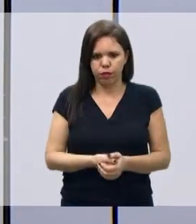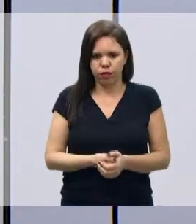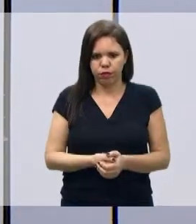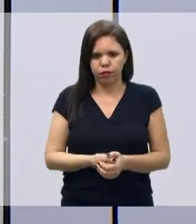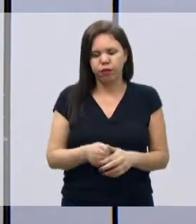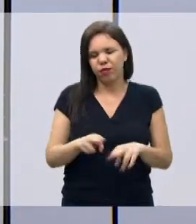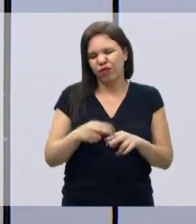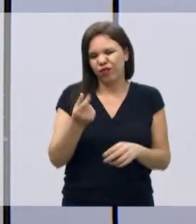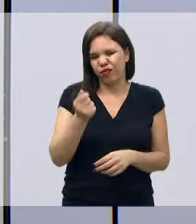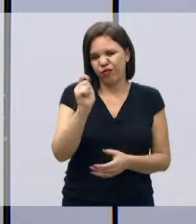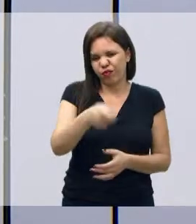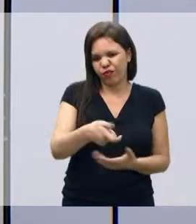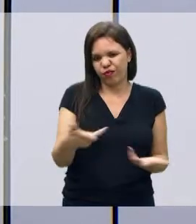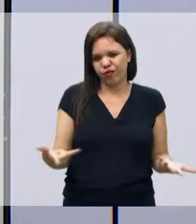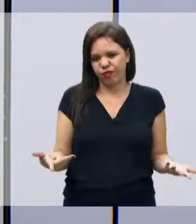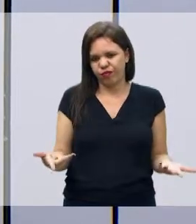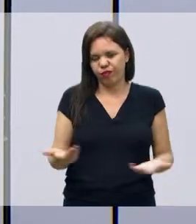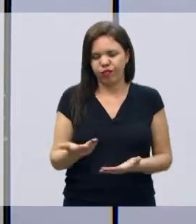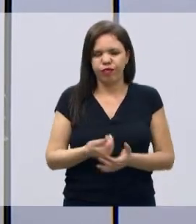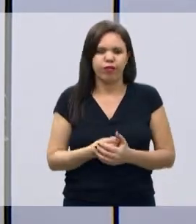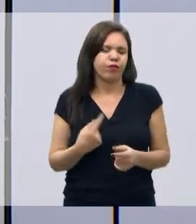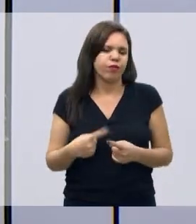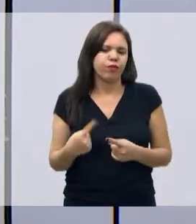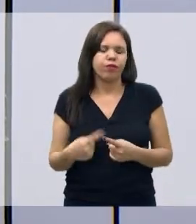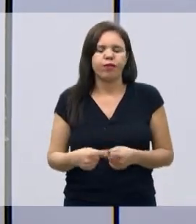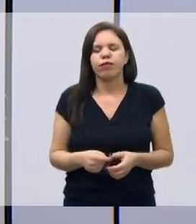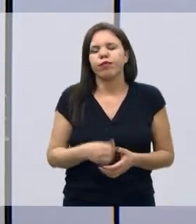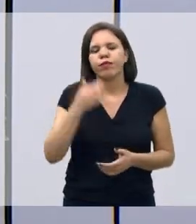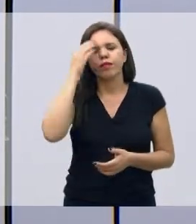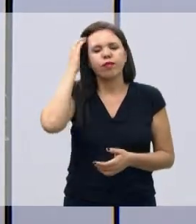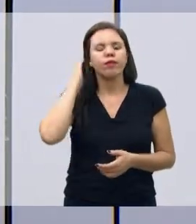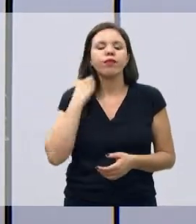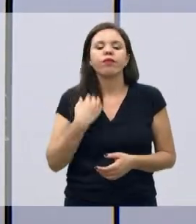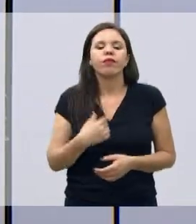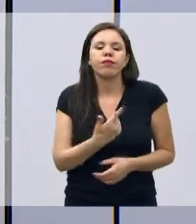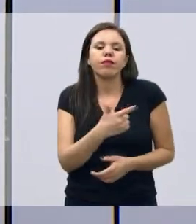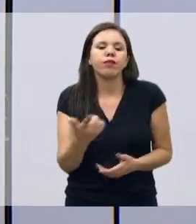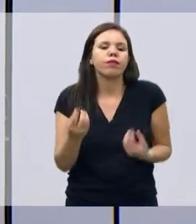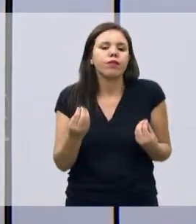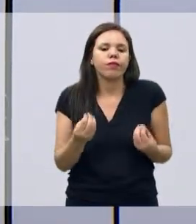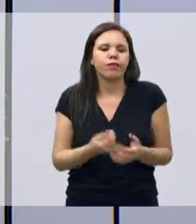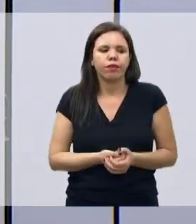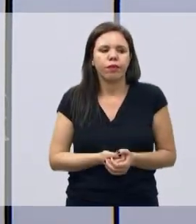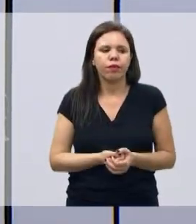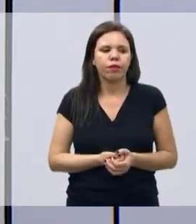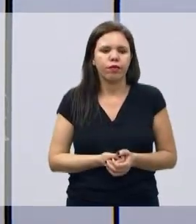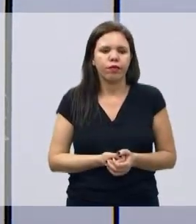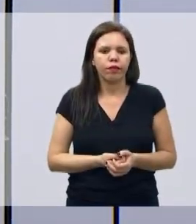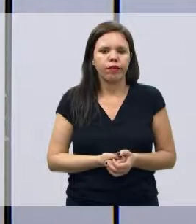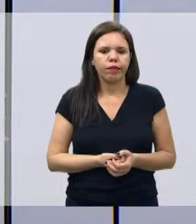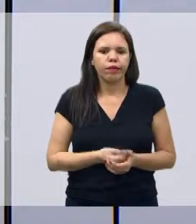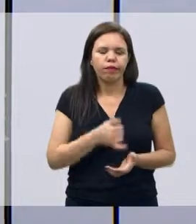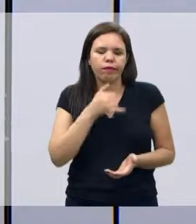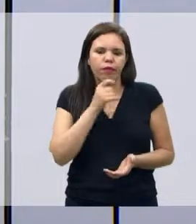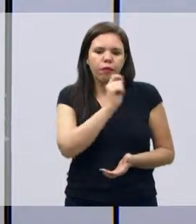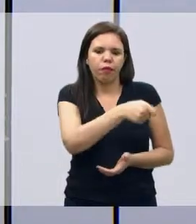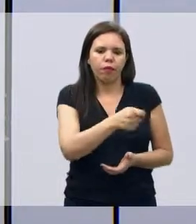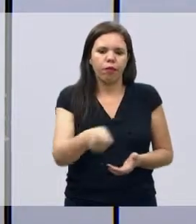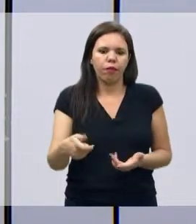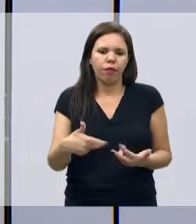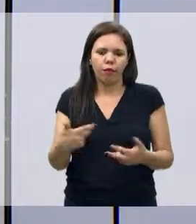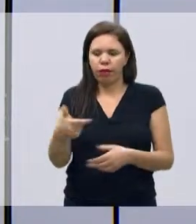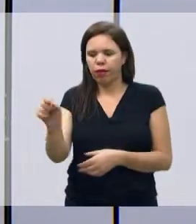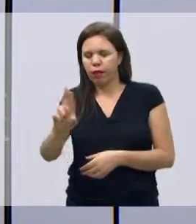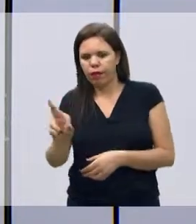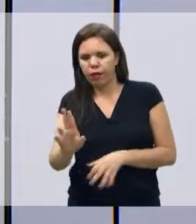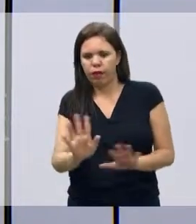até financeira hoje, porque ele não tem aquele clube do dia lá que paga lá do clube lá, que paga